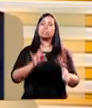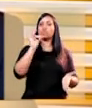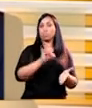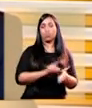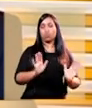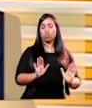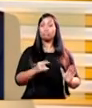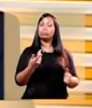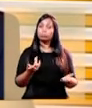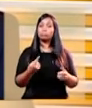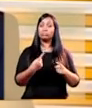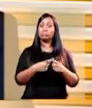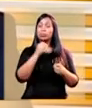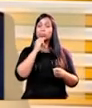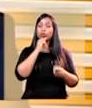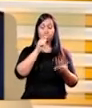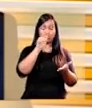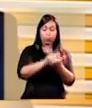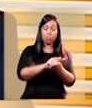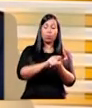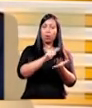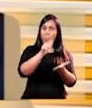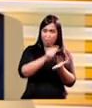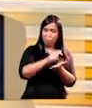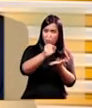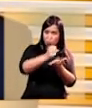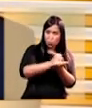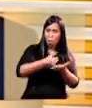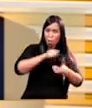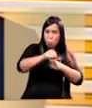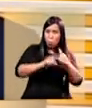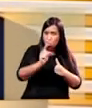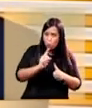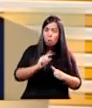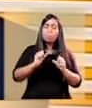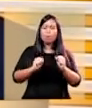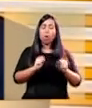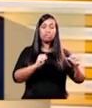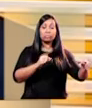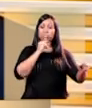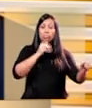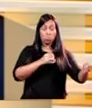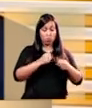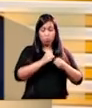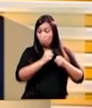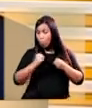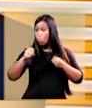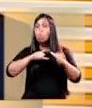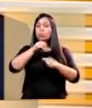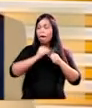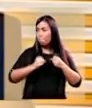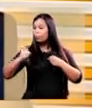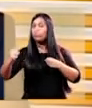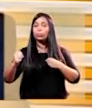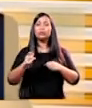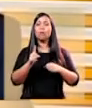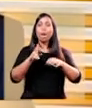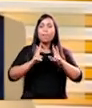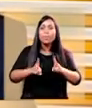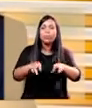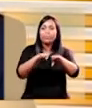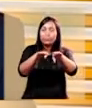de um pai e de uma mãe. Então, a certidão de nascimento não muda, essa criança pode ser depois tirada do guardião e levada para outro, né? Então, ele não tem